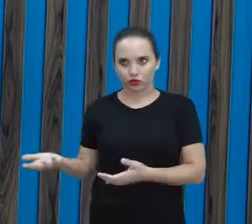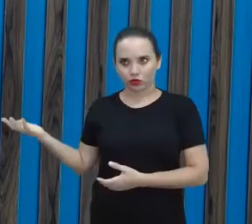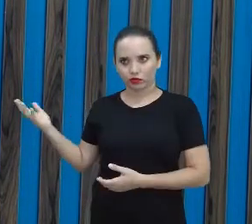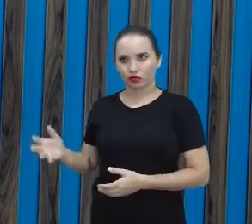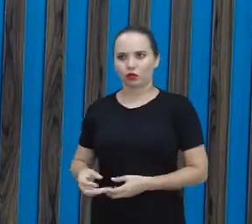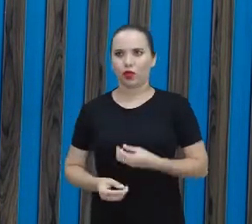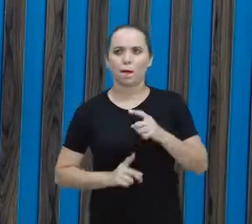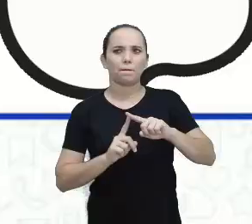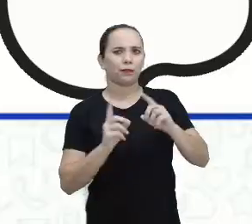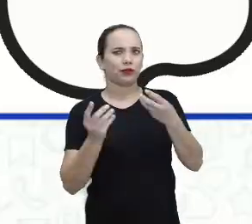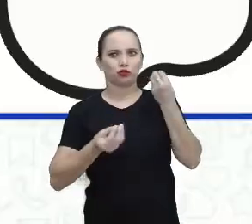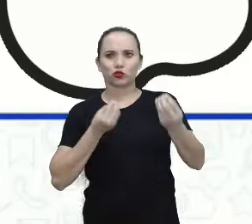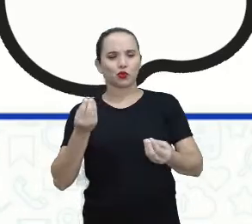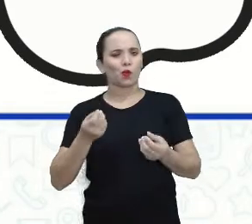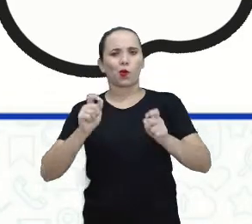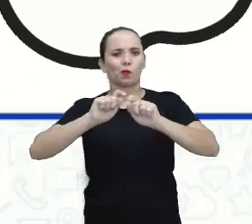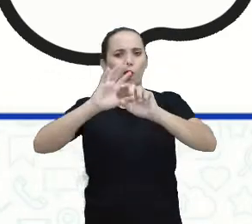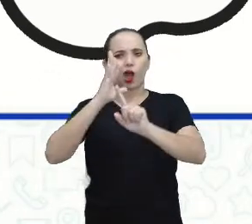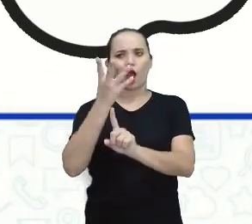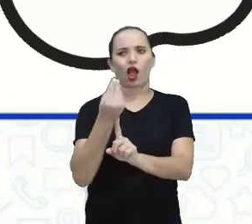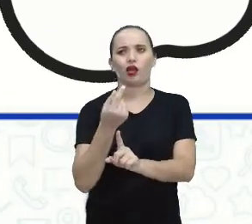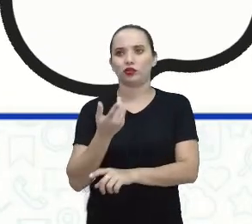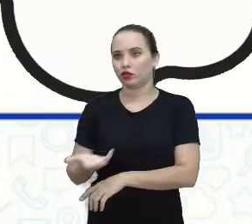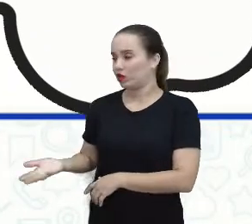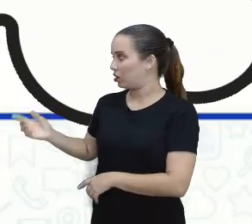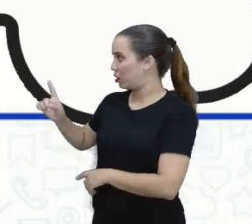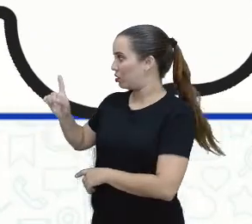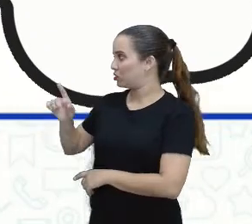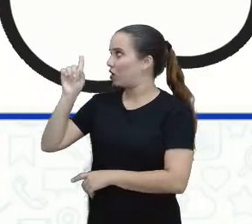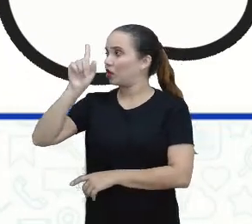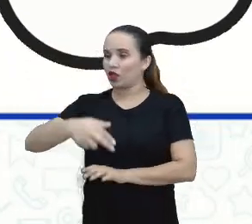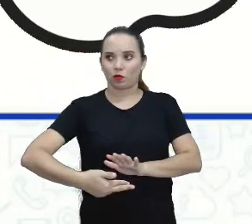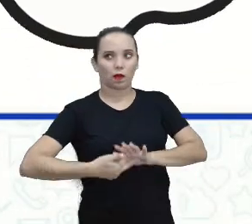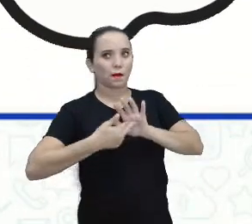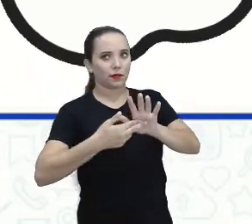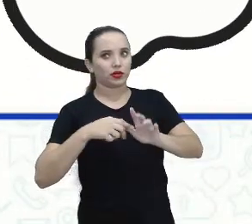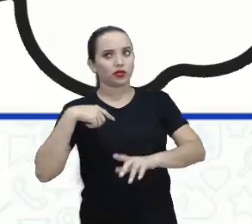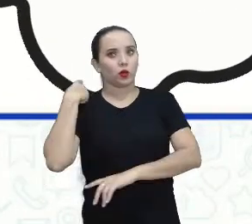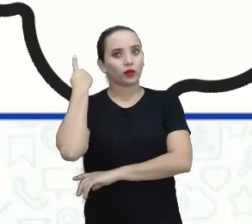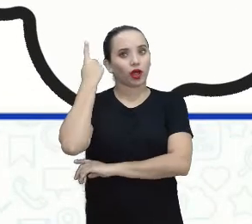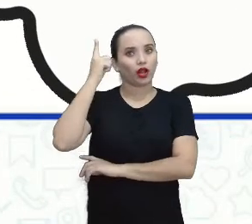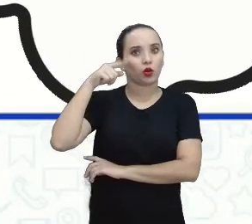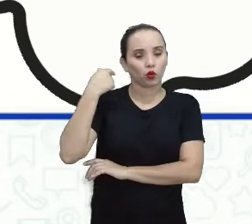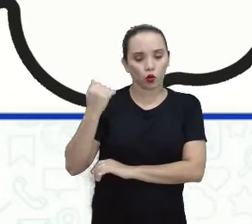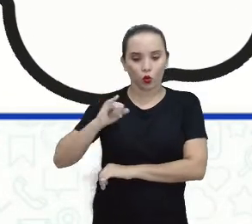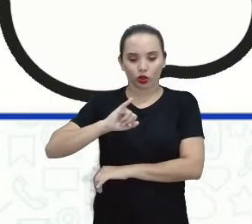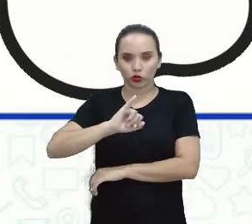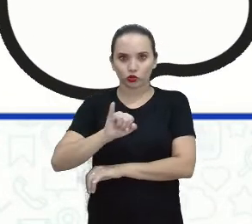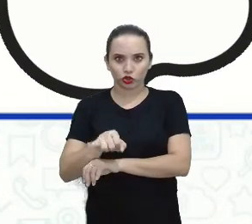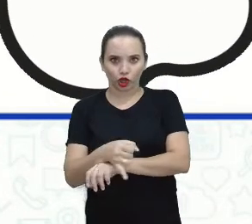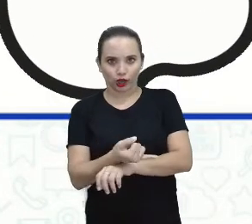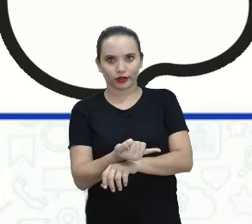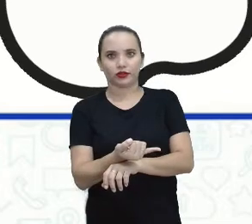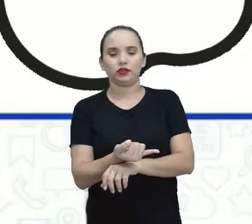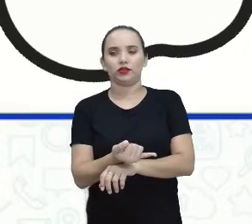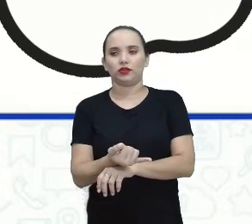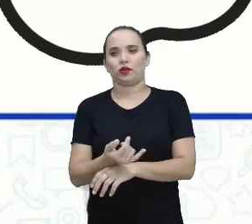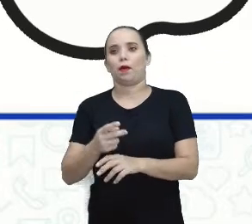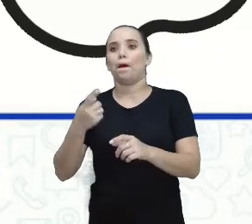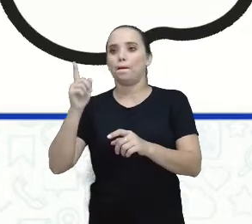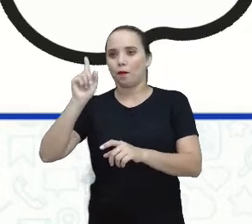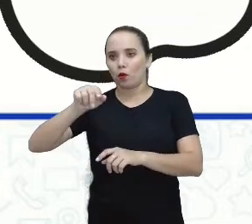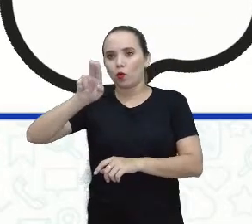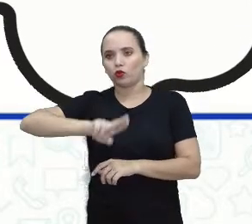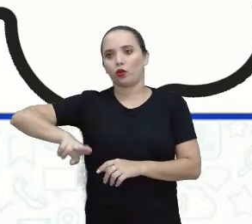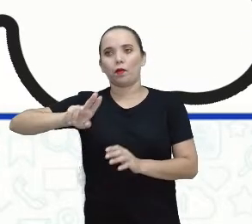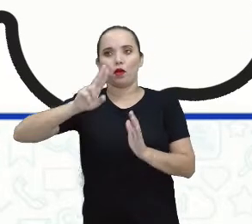essa arte armorial? Essa aqui é uma representação da história da Louca do Jardim, pelo artista